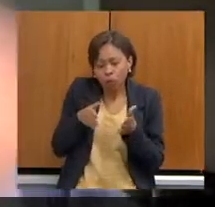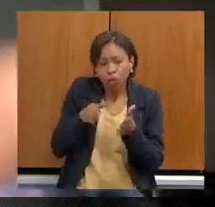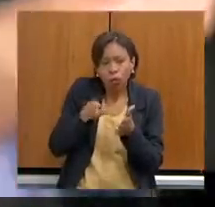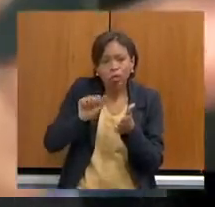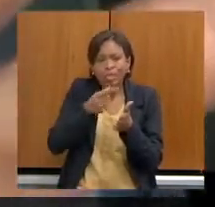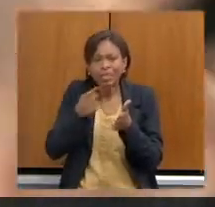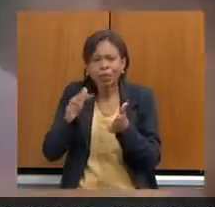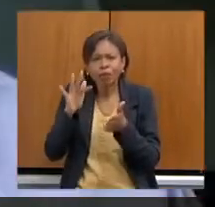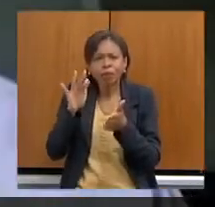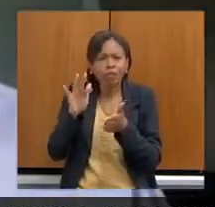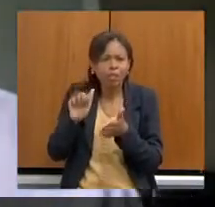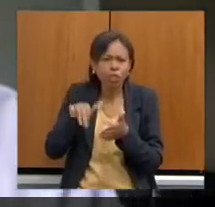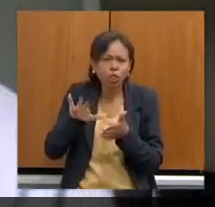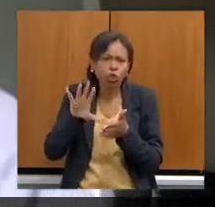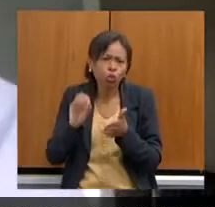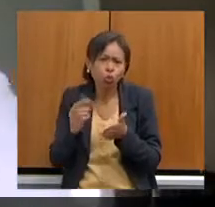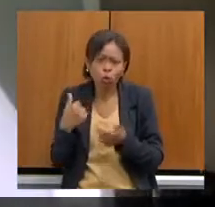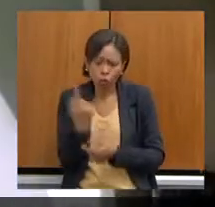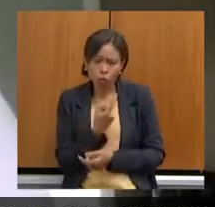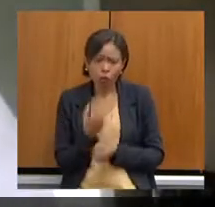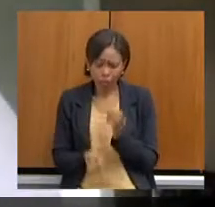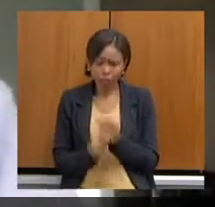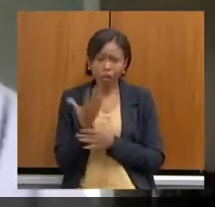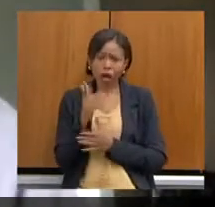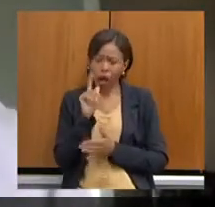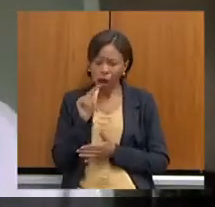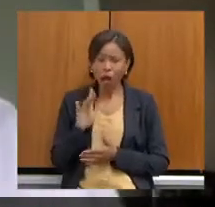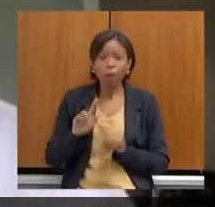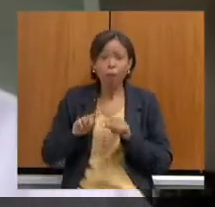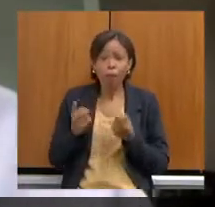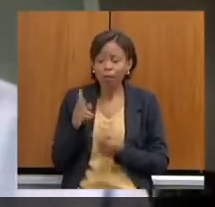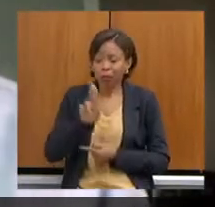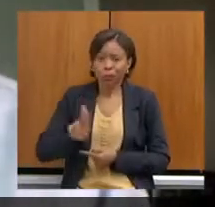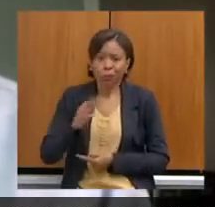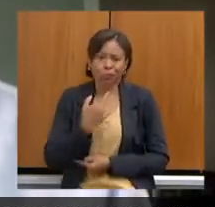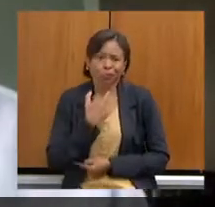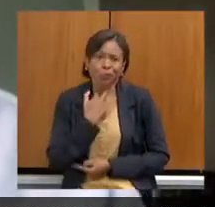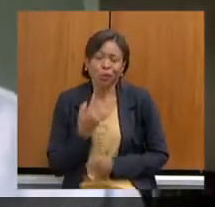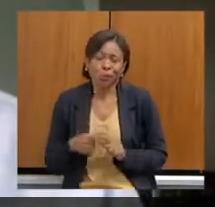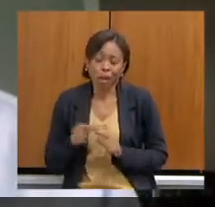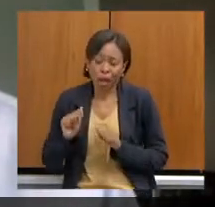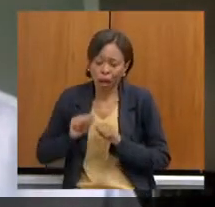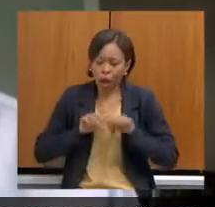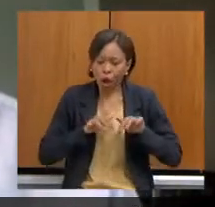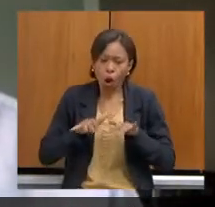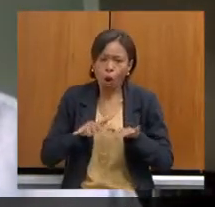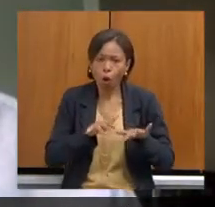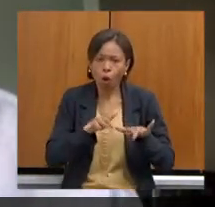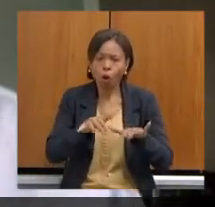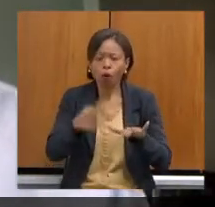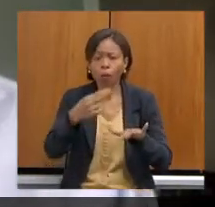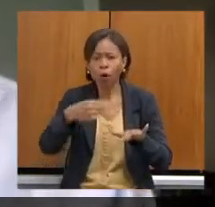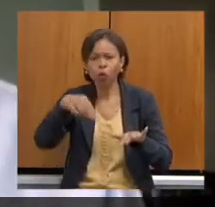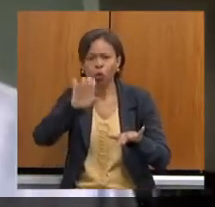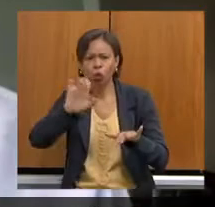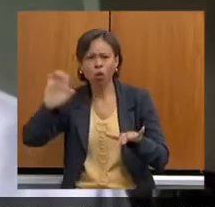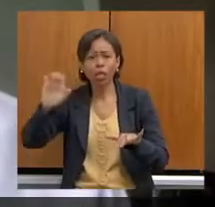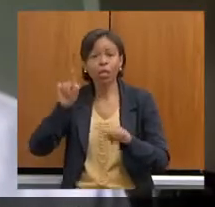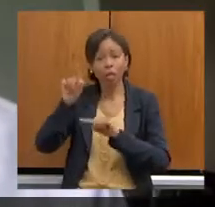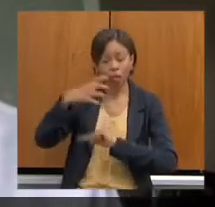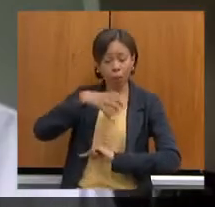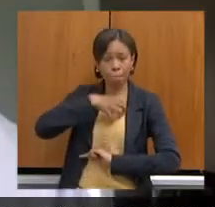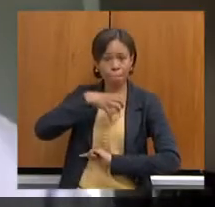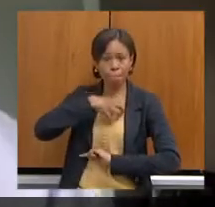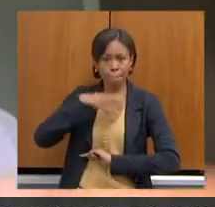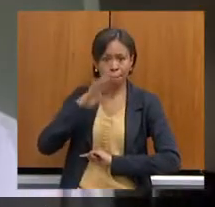nós produzimos as águas e não pode ser usado essas águas as águas desce corre para o Nordeste né ainda na Bahia recebeu